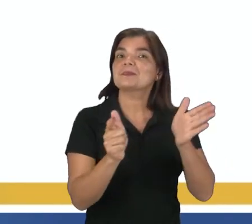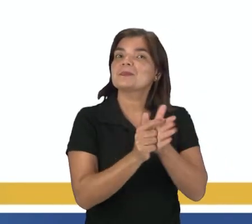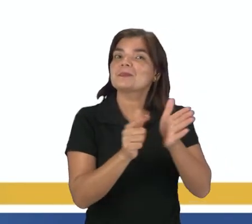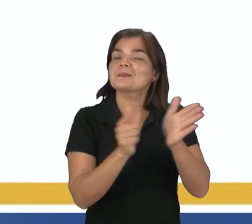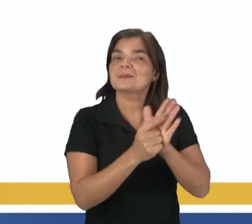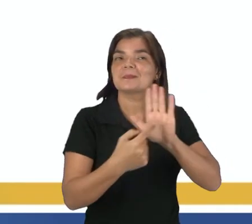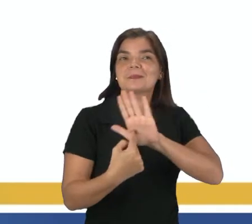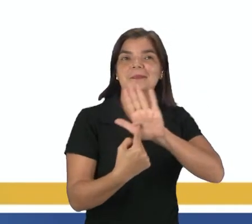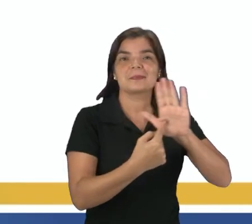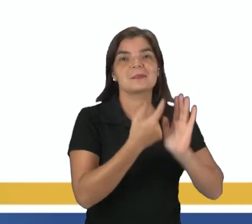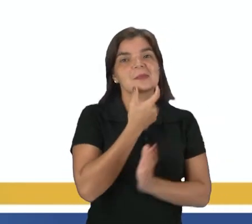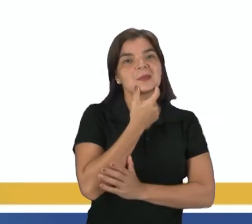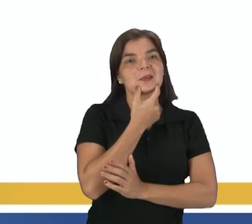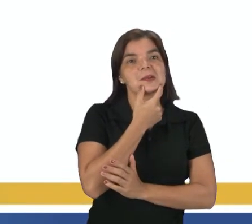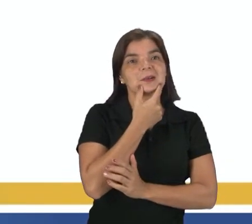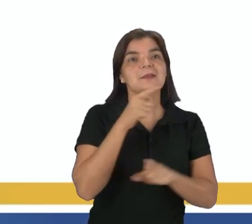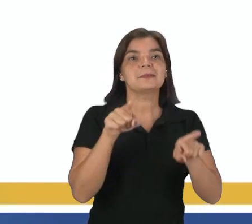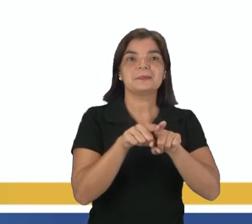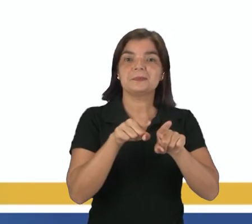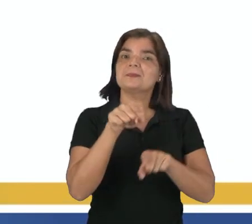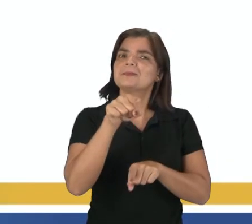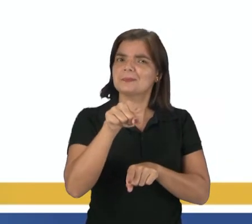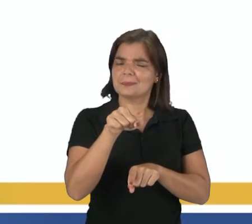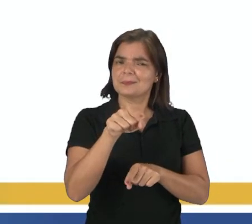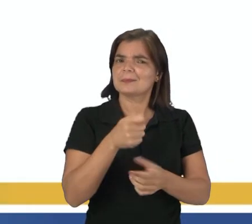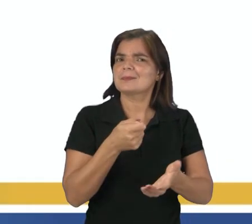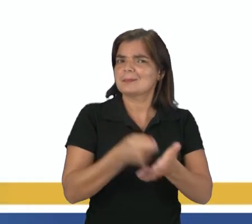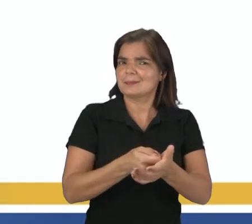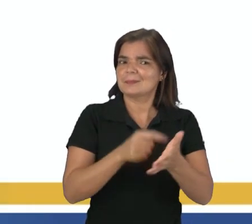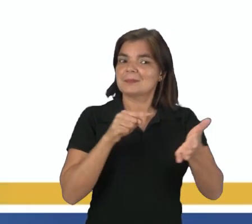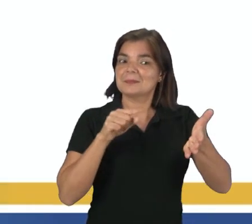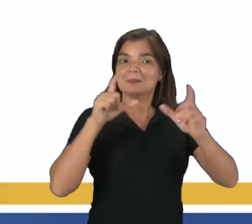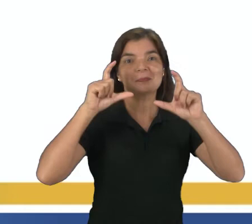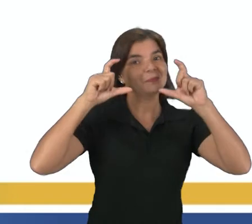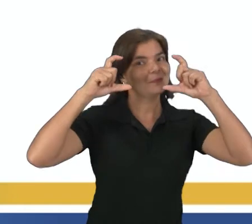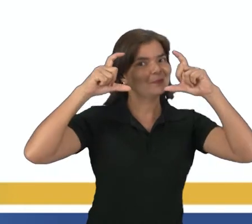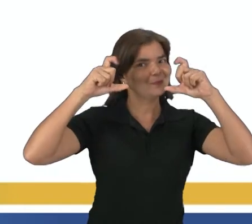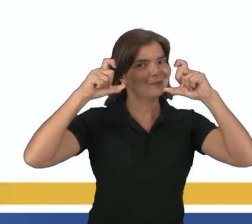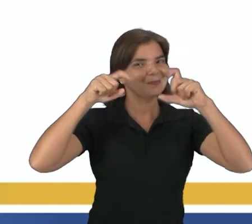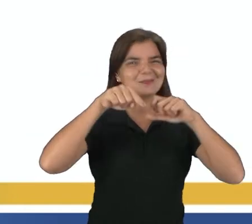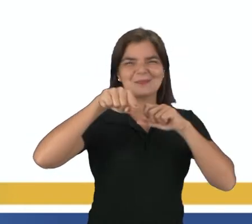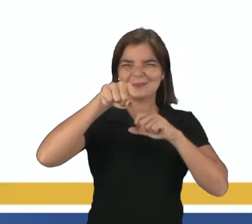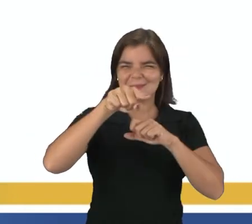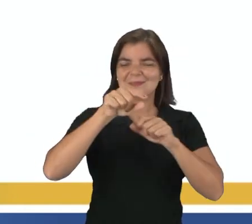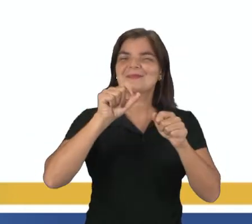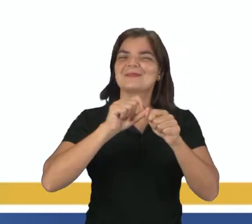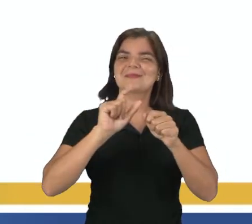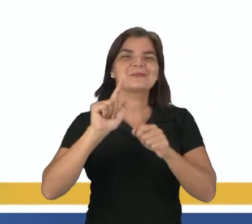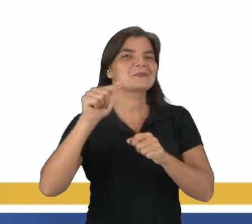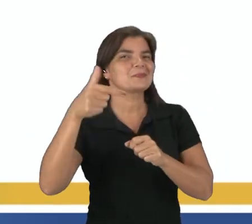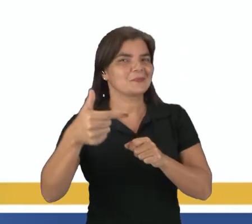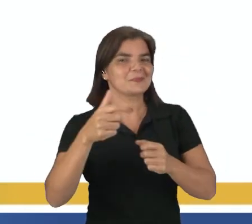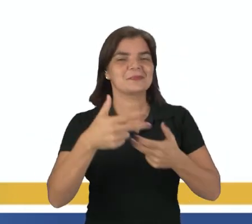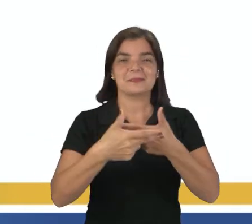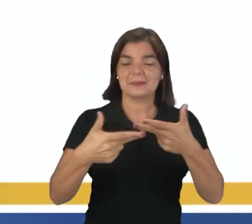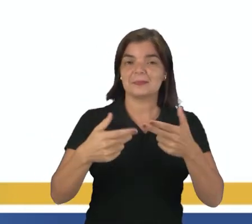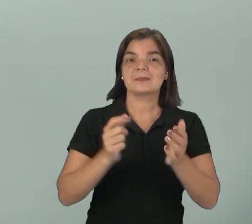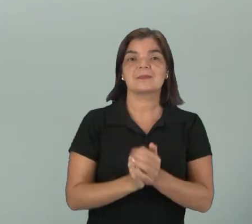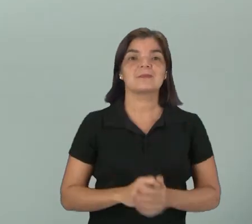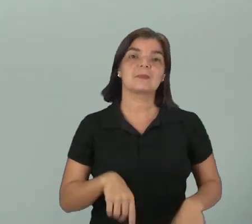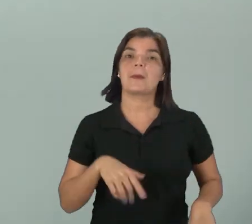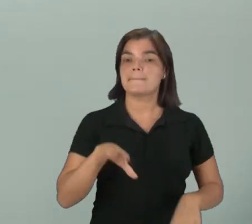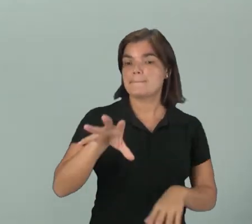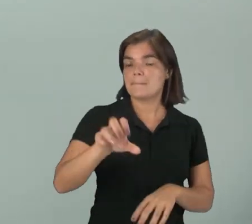né? Está em inglês aí, mas ela diz, você pressiona um botão e nós fazemos o resto. Então, a gente pegava a